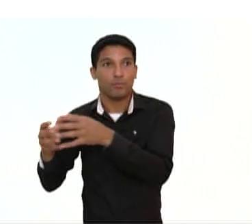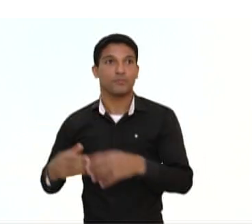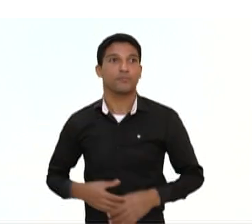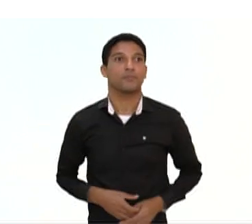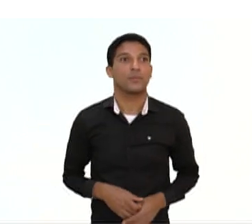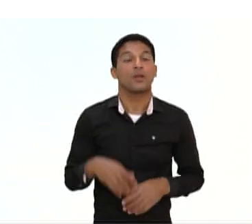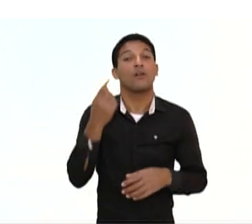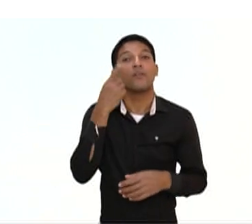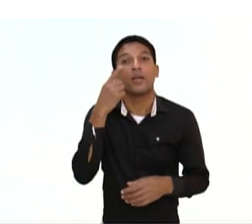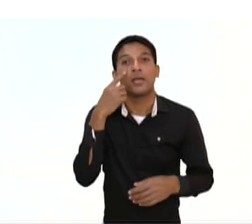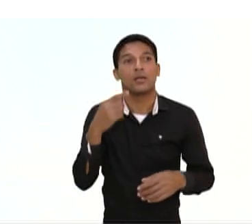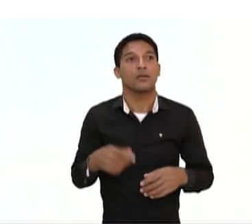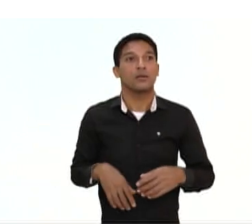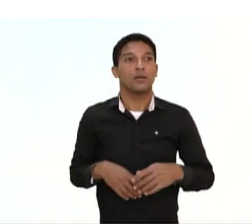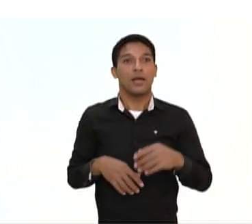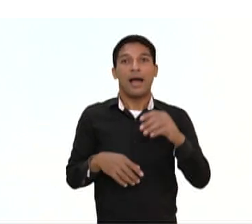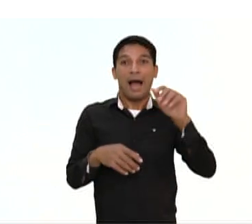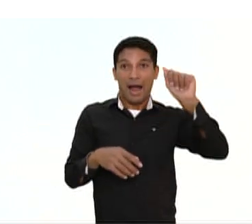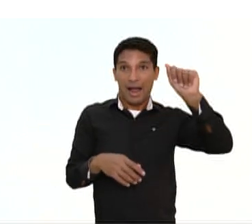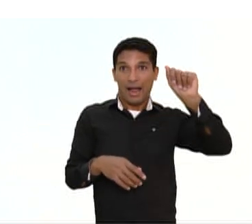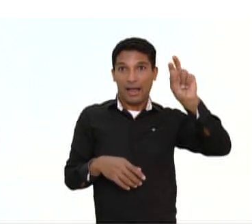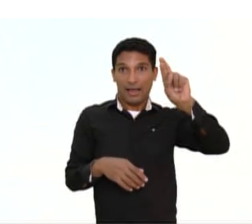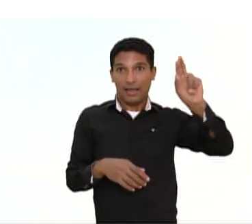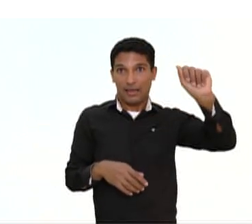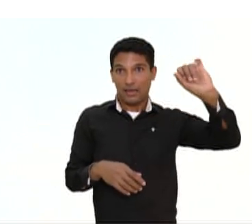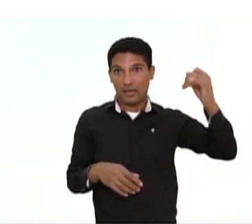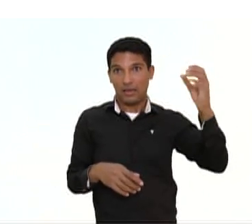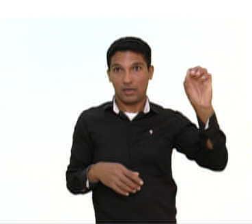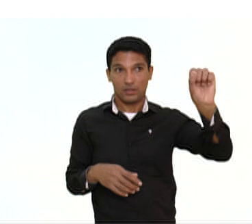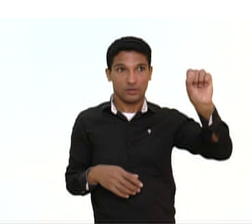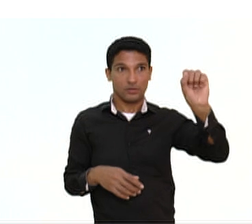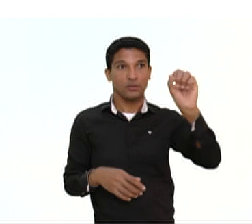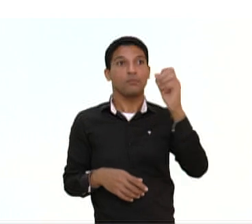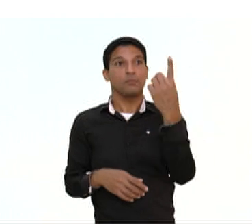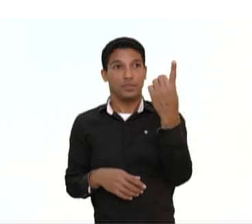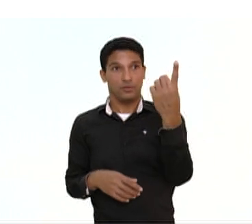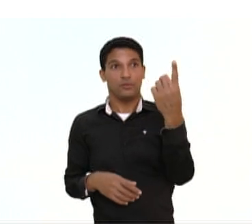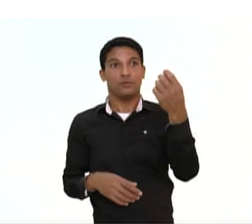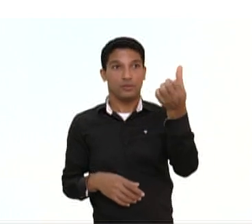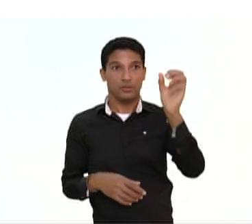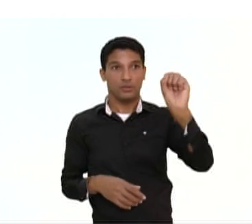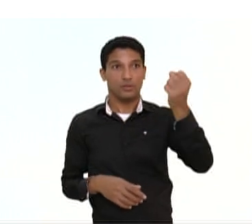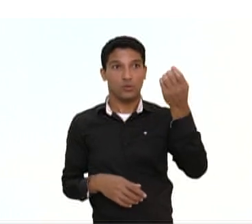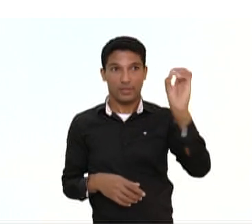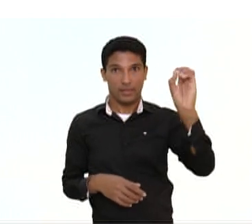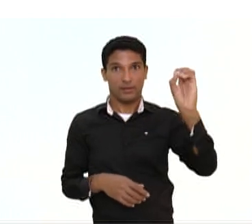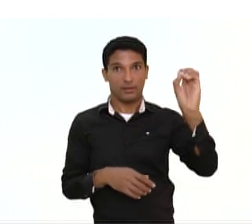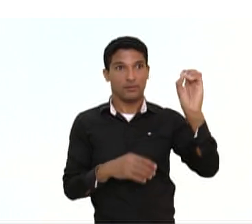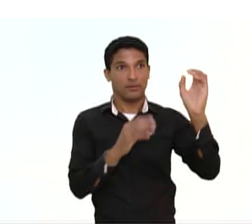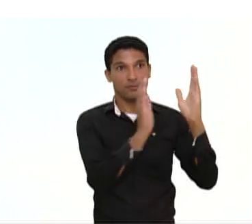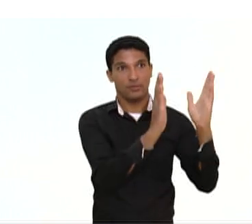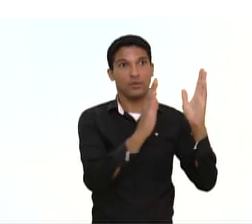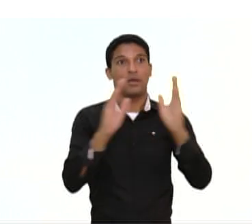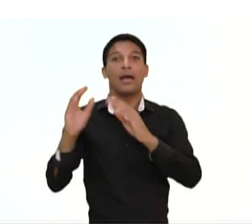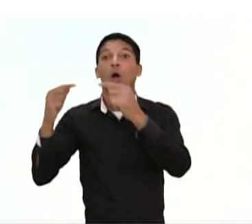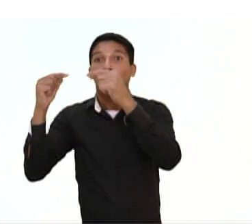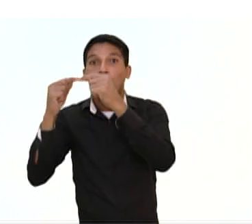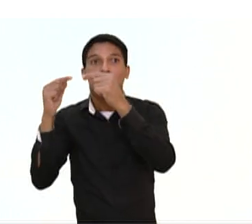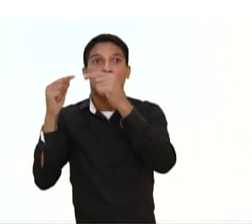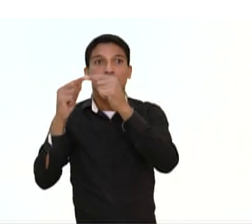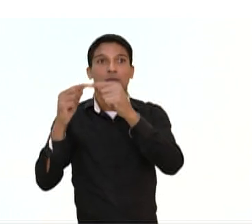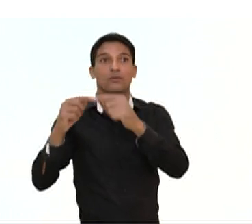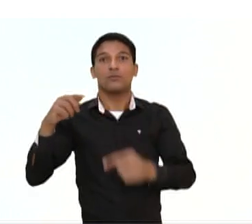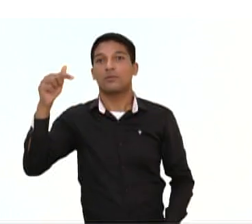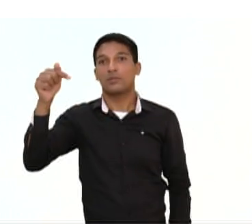de 1.680 arranjos e um total de 70 combinações, ok? Qual é a diferença? A diferença vai